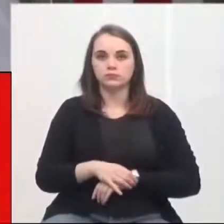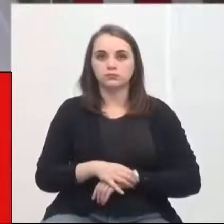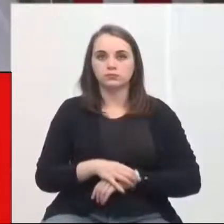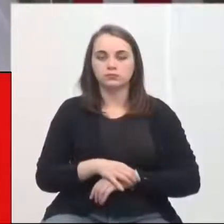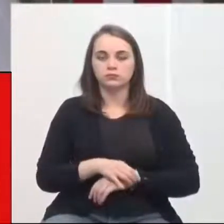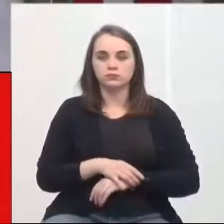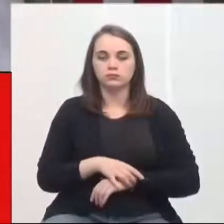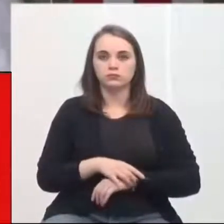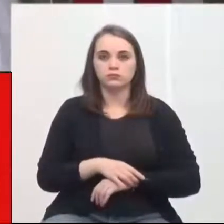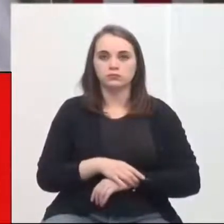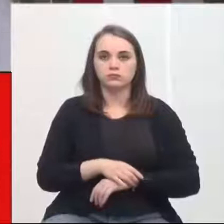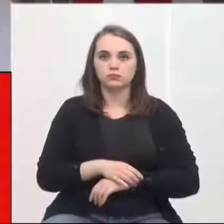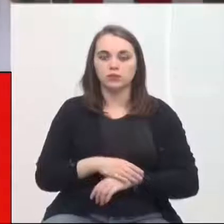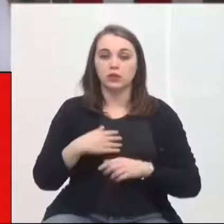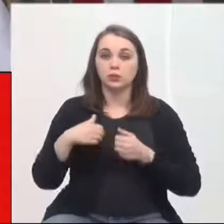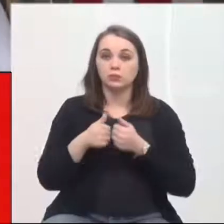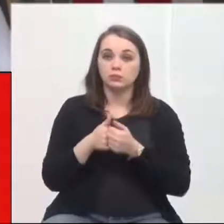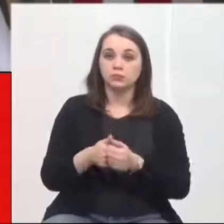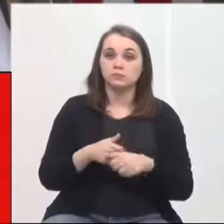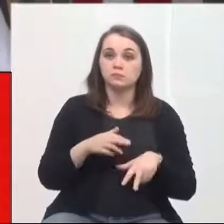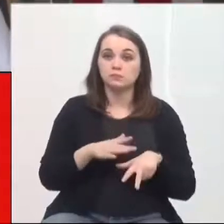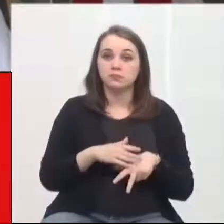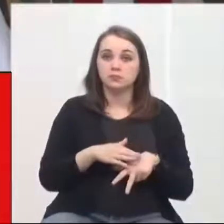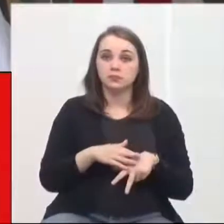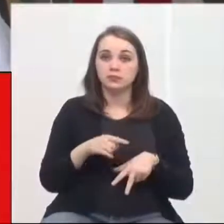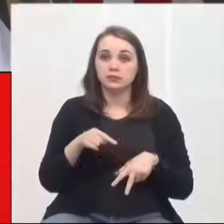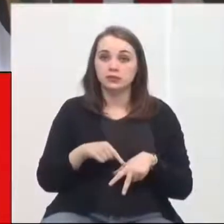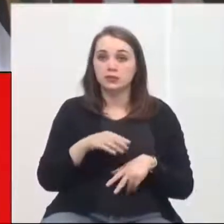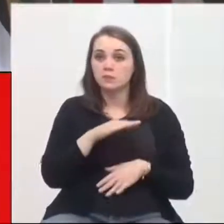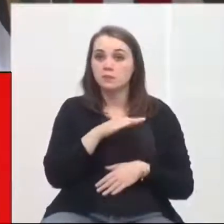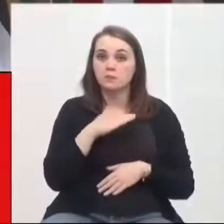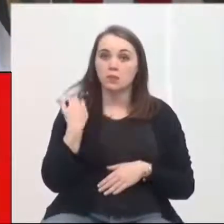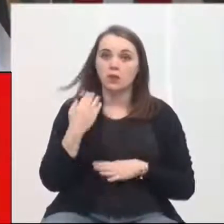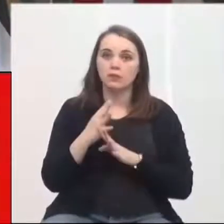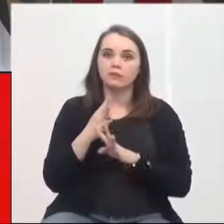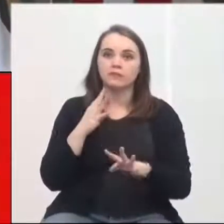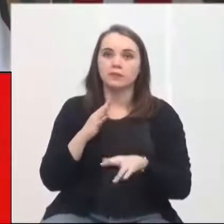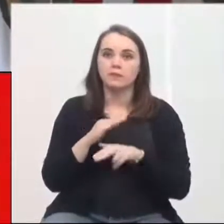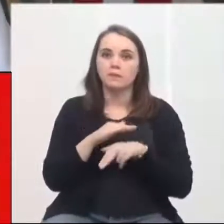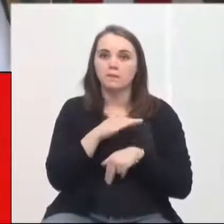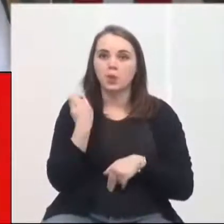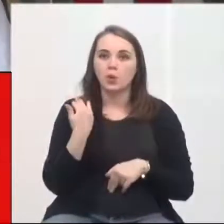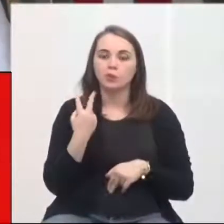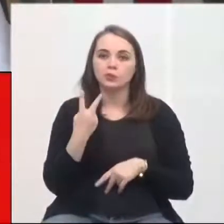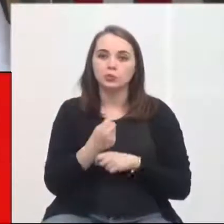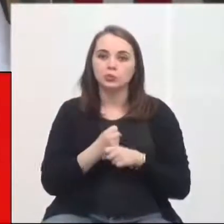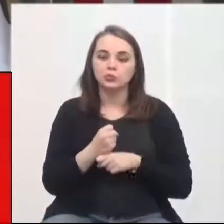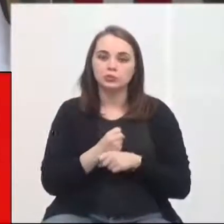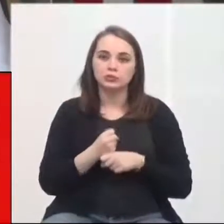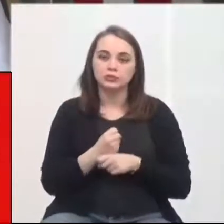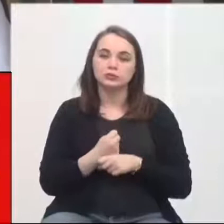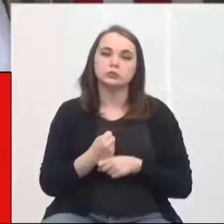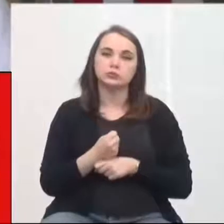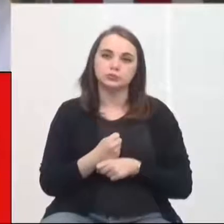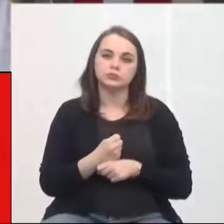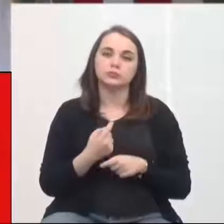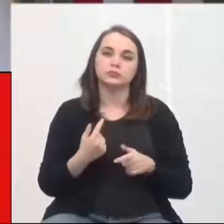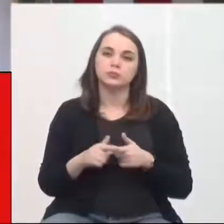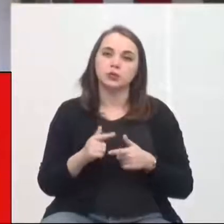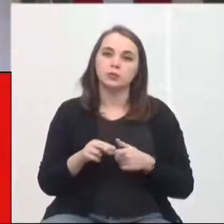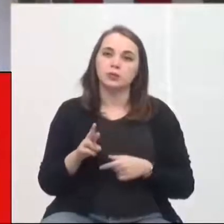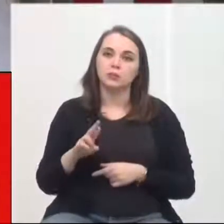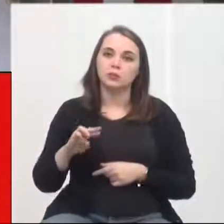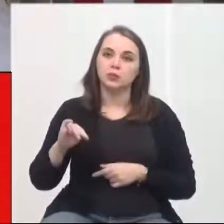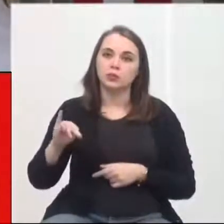acompanhando, senhores vereadores, pacientes realmente morrendo na fila de espera com 2 anos, com cálculo renal. Com cálculo